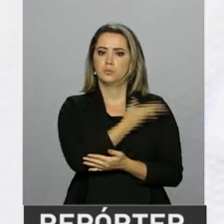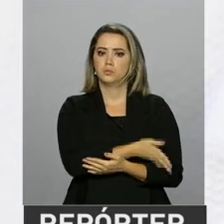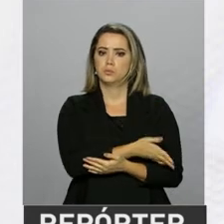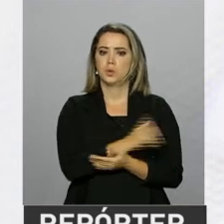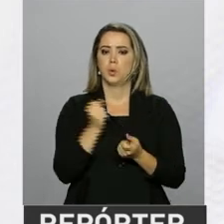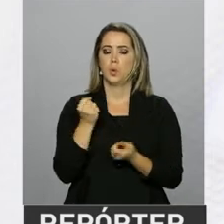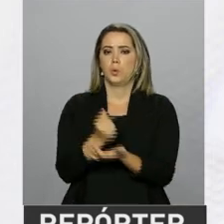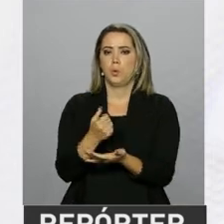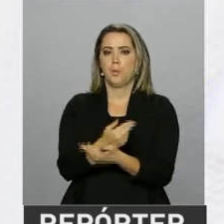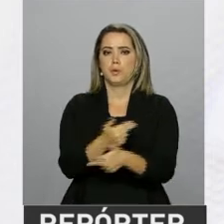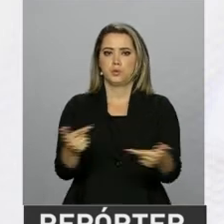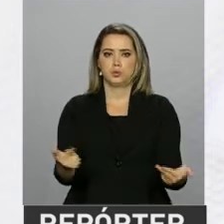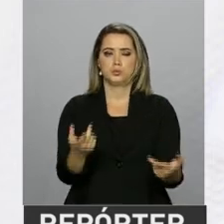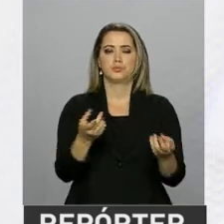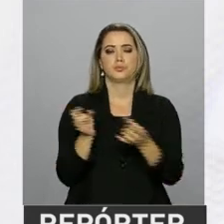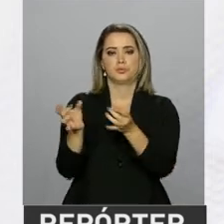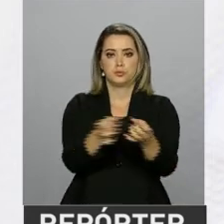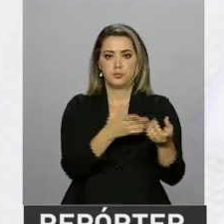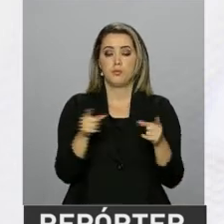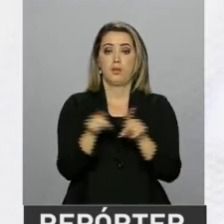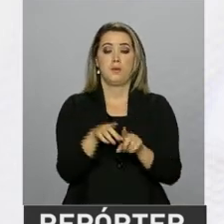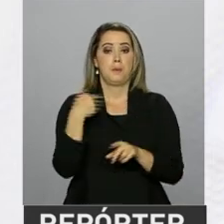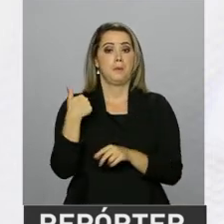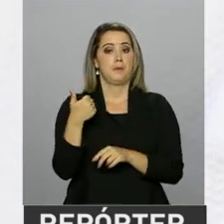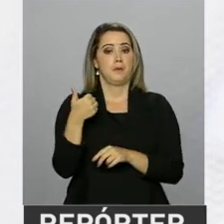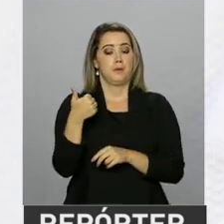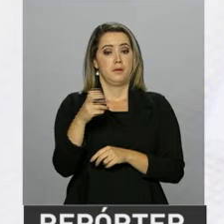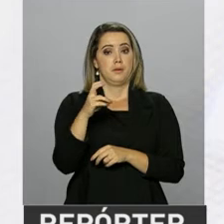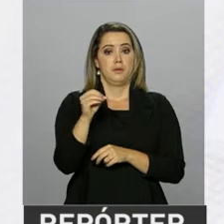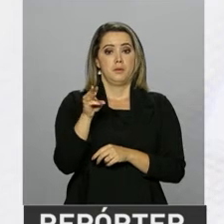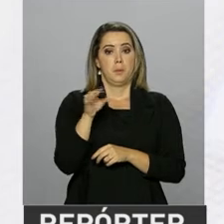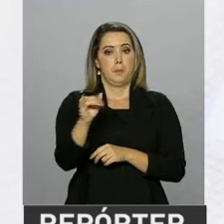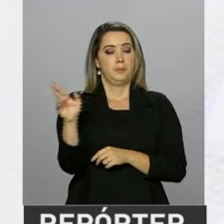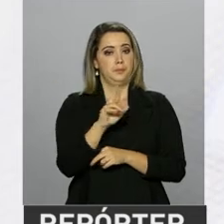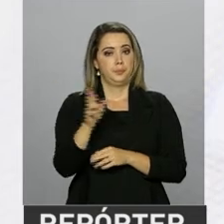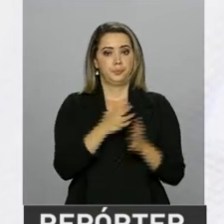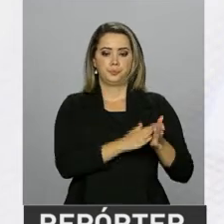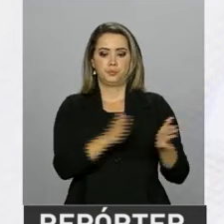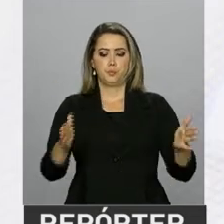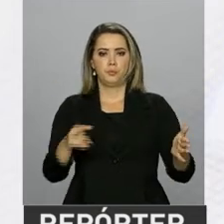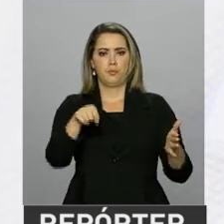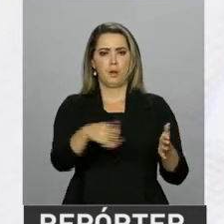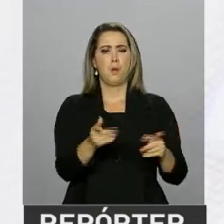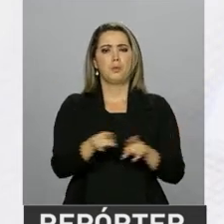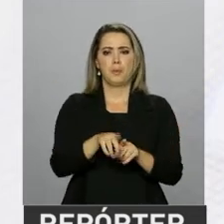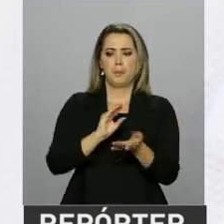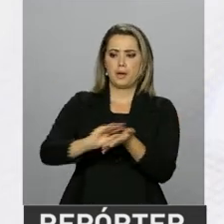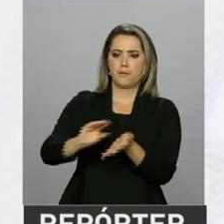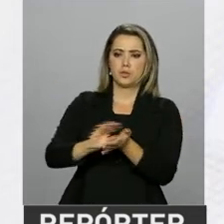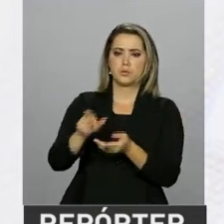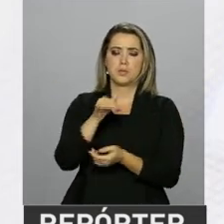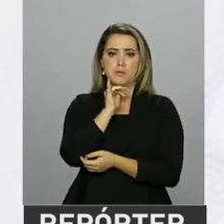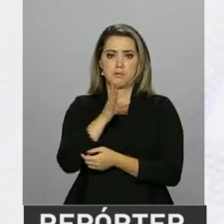de insumos e despesas de comercialização, cerca de 150 bilhões de reais. Para investimentos,